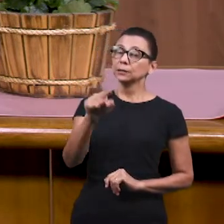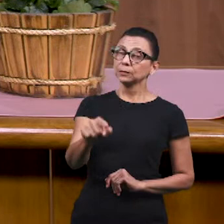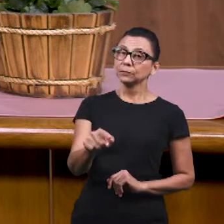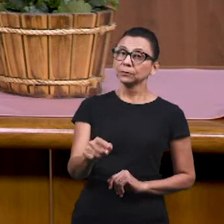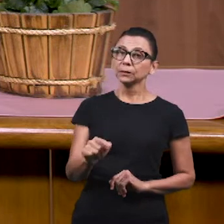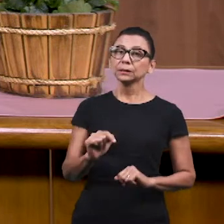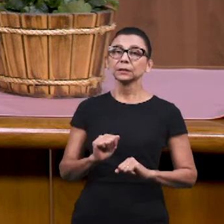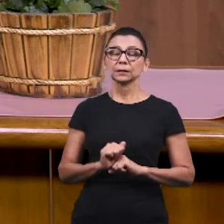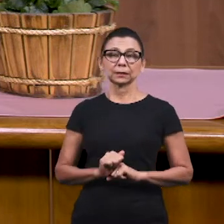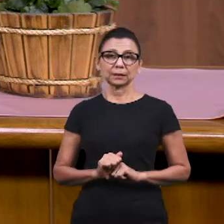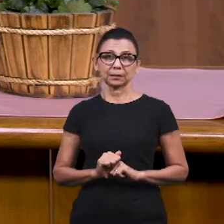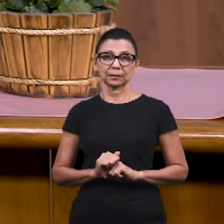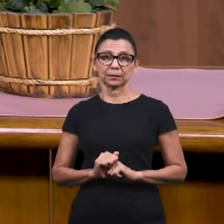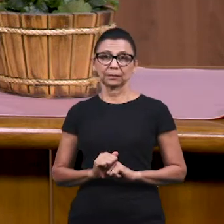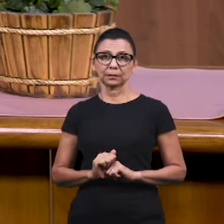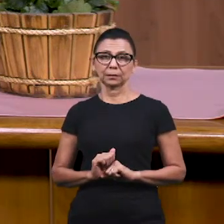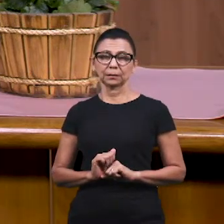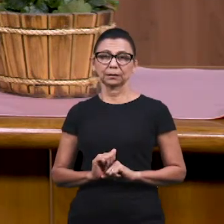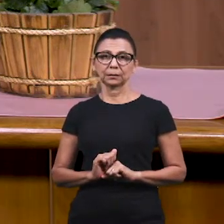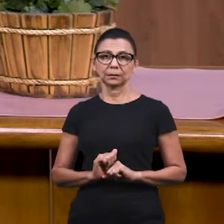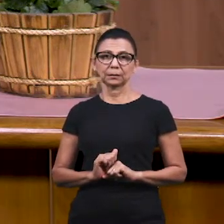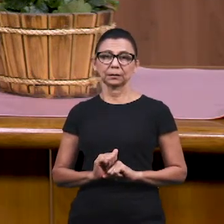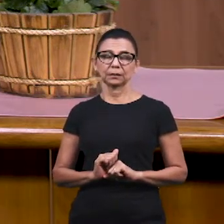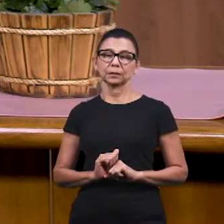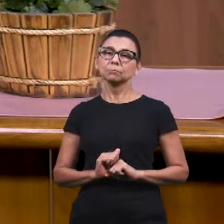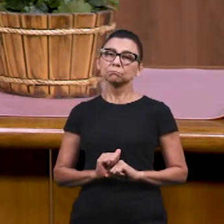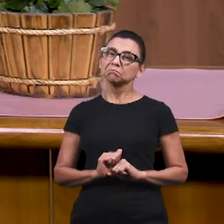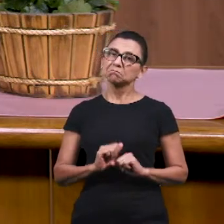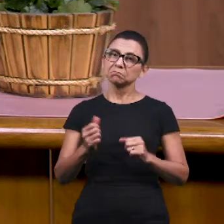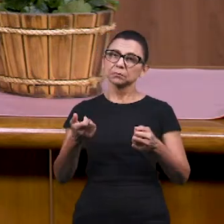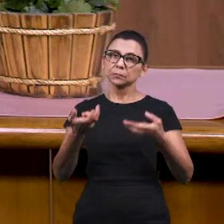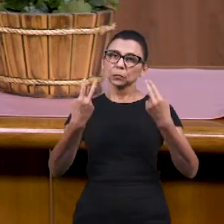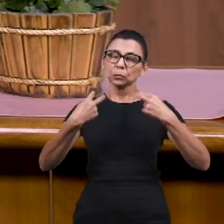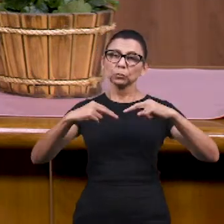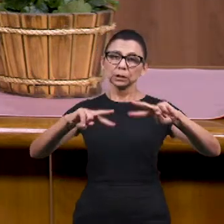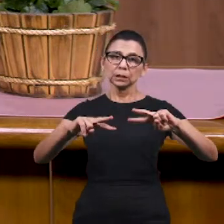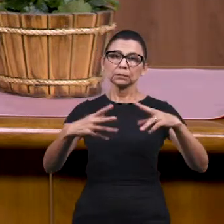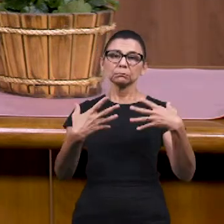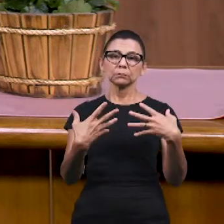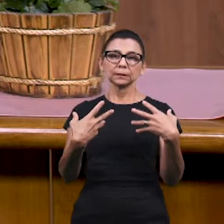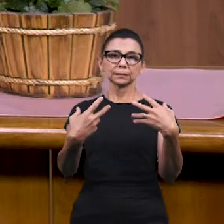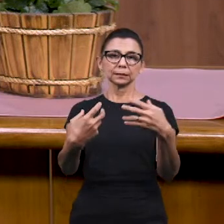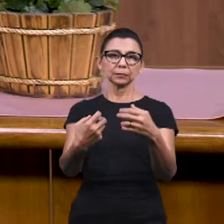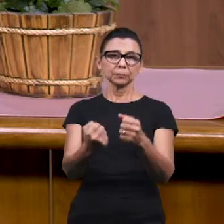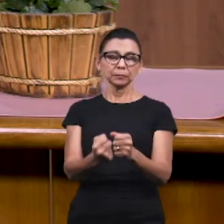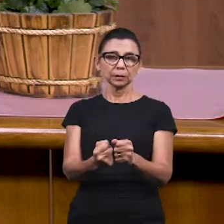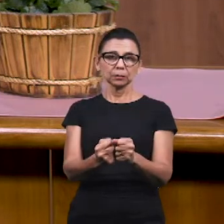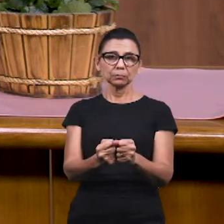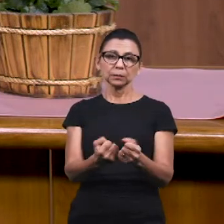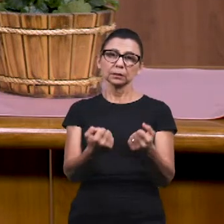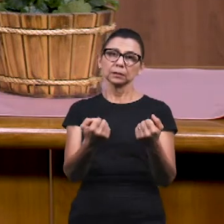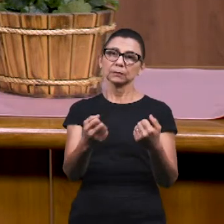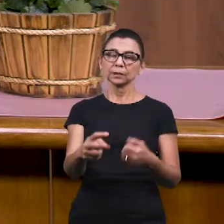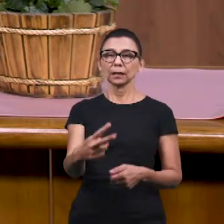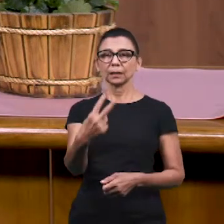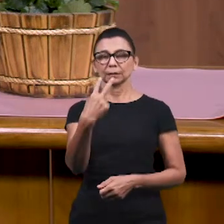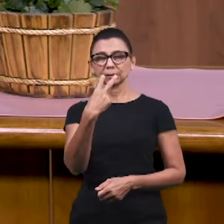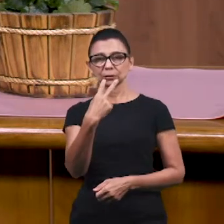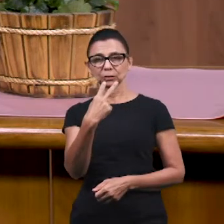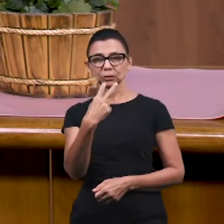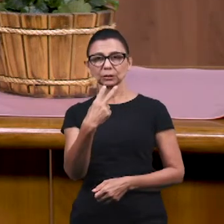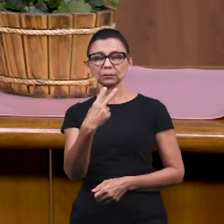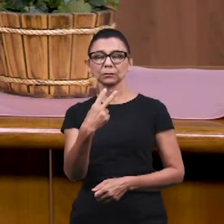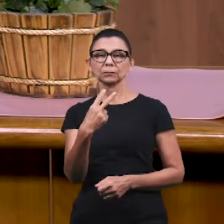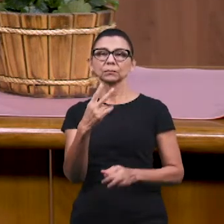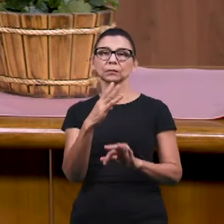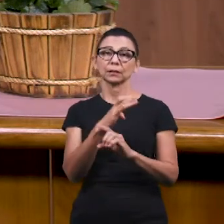para participar deste culto através de um link que foi enviado. É um prazer, uma alegria termos você participando da Escola